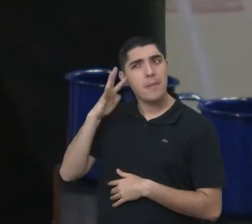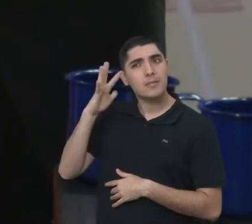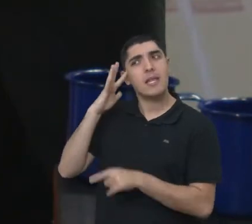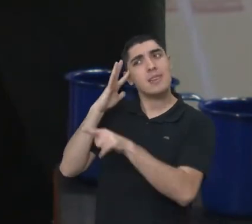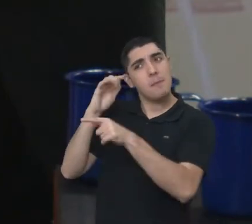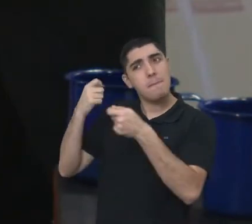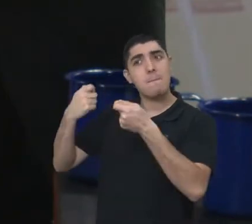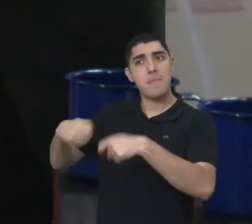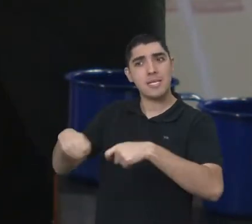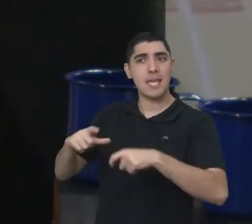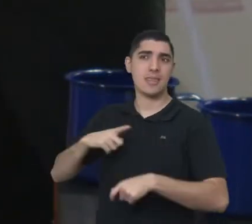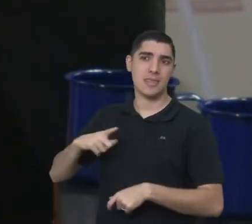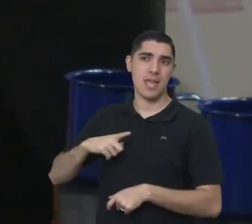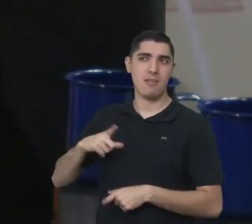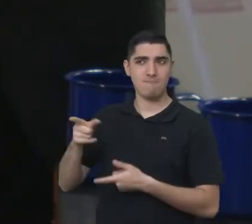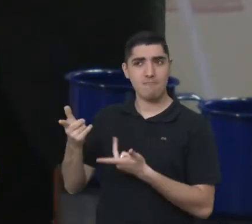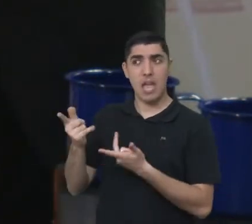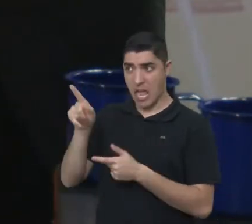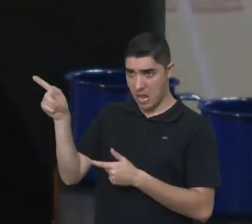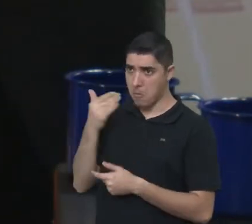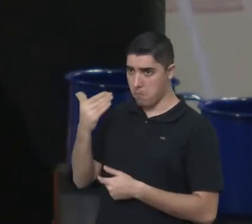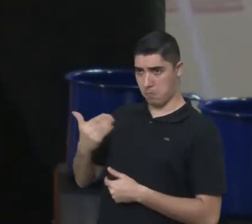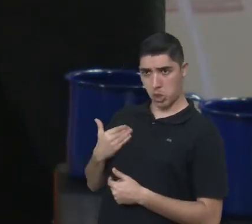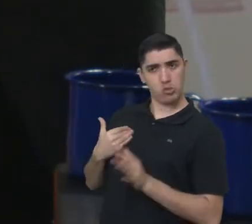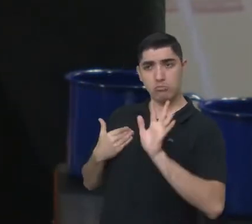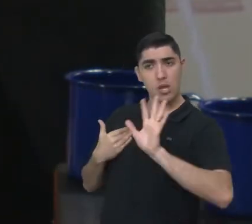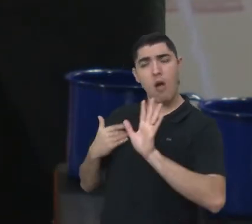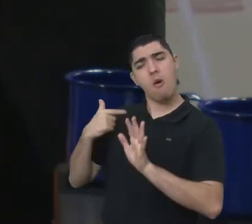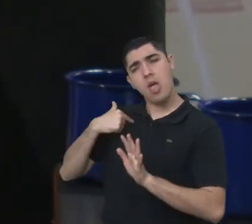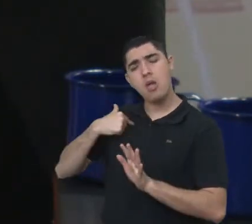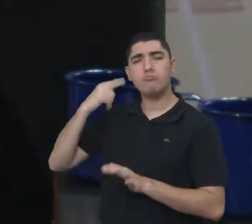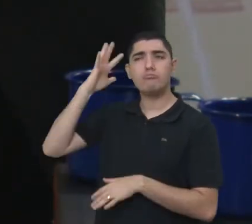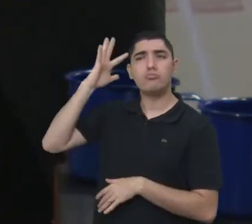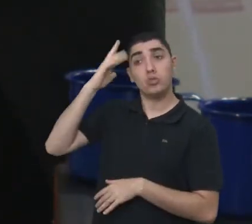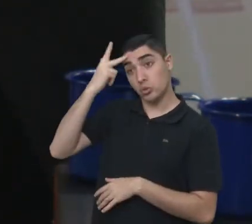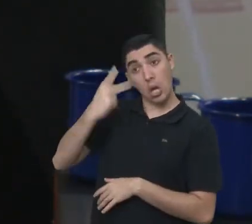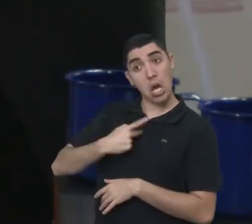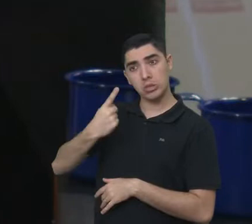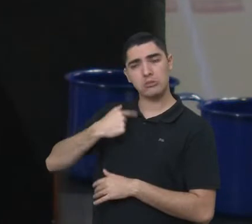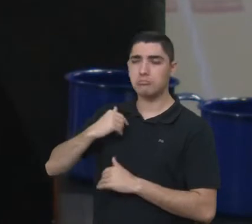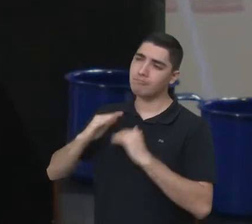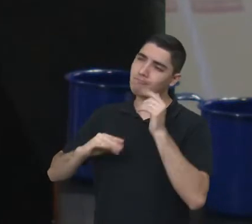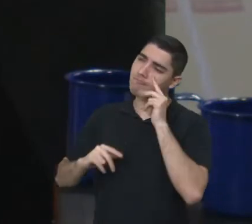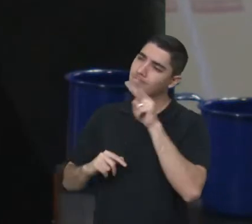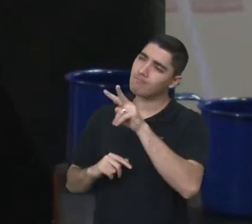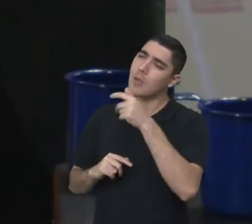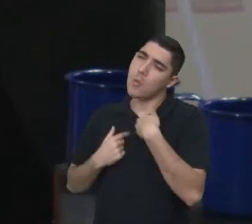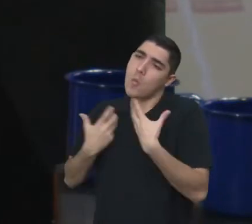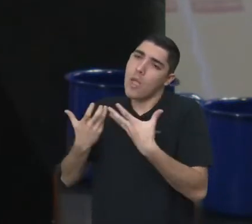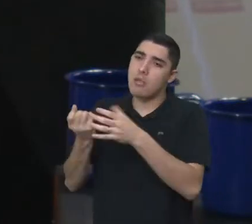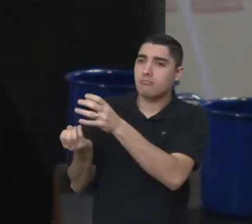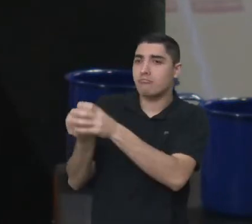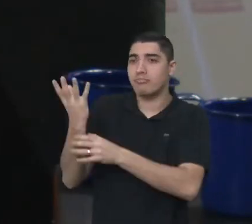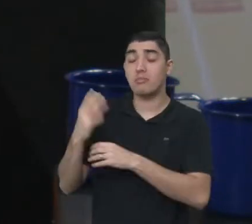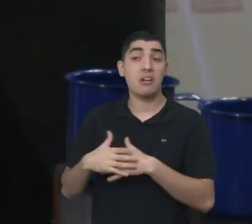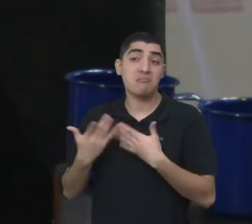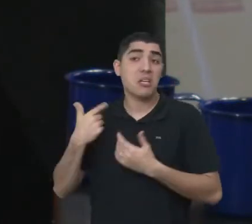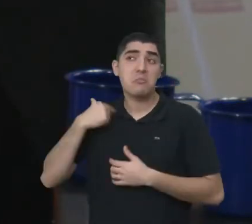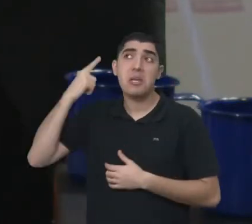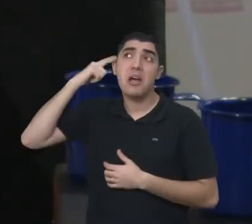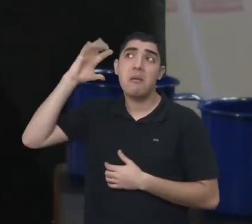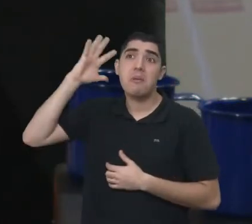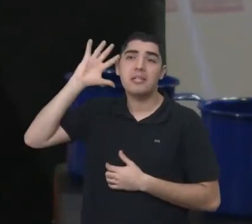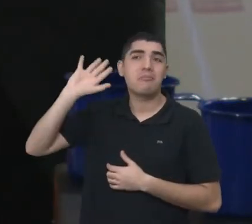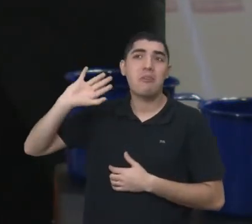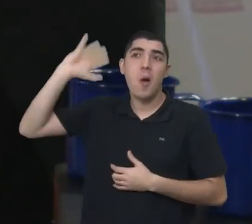ter eles. Não porque eles pediram, mas eu queria, de uma forma, expressar eles. E na minha cabeça veio,